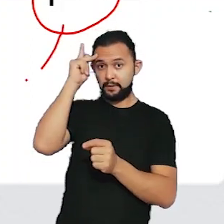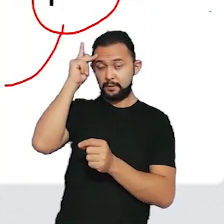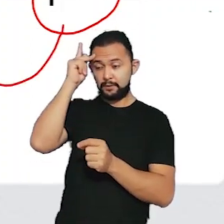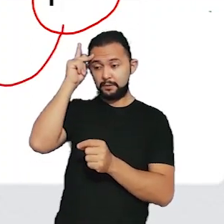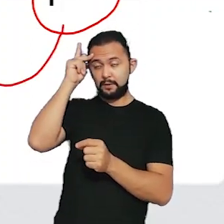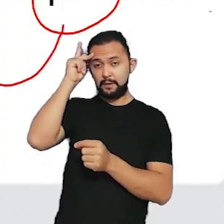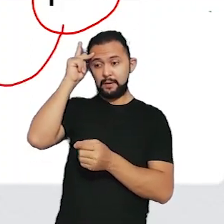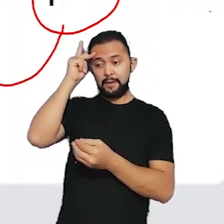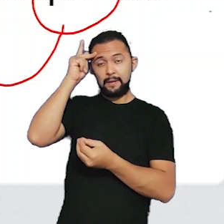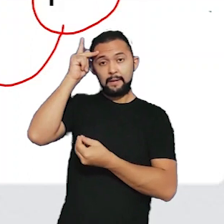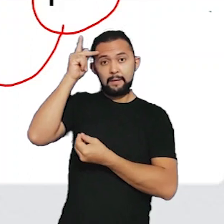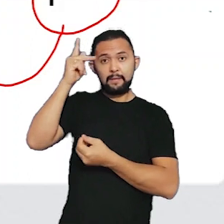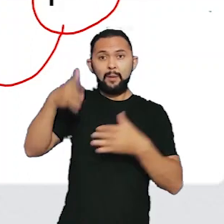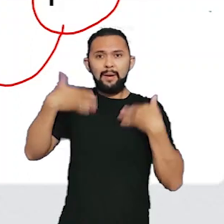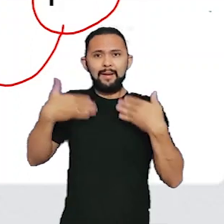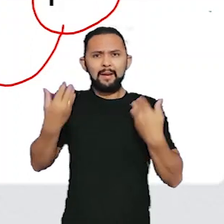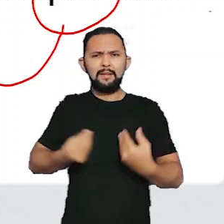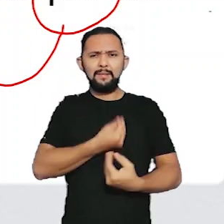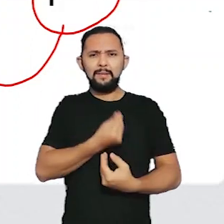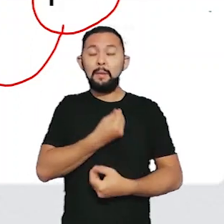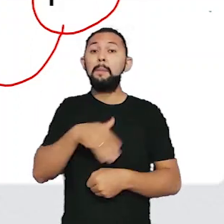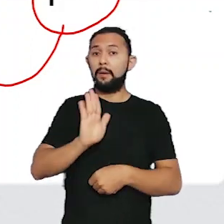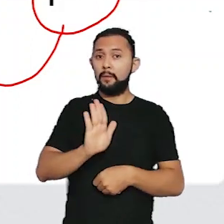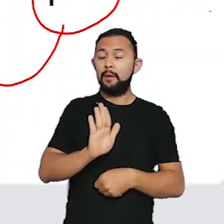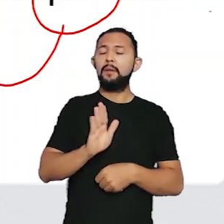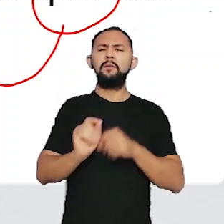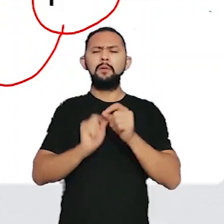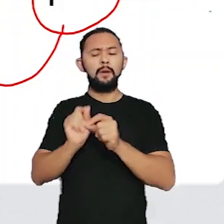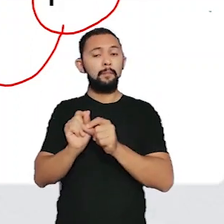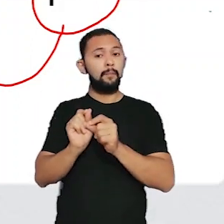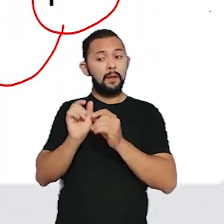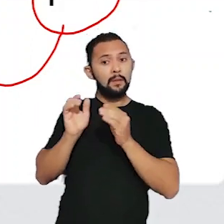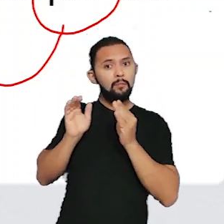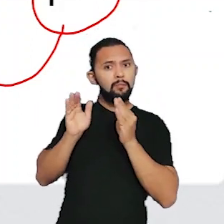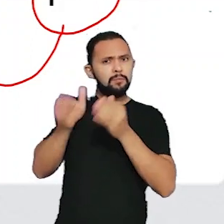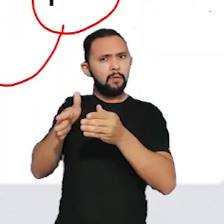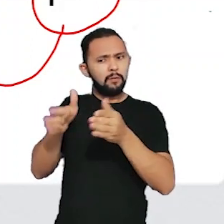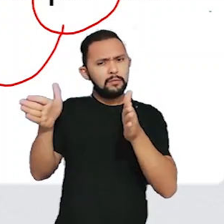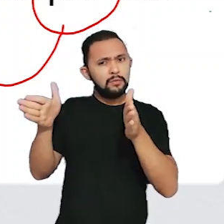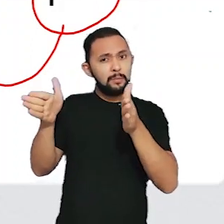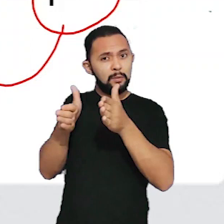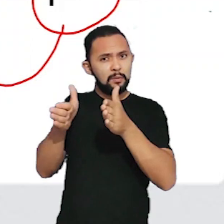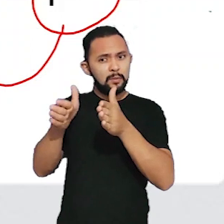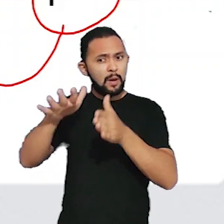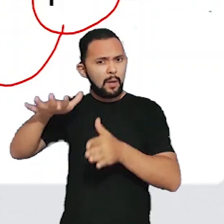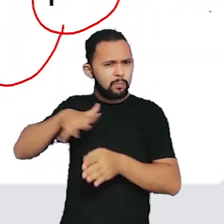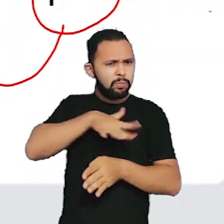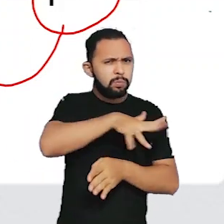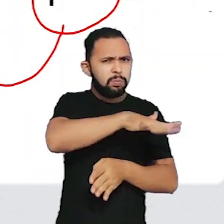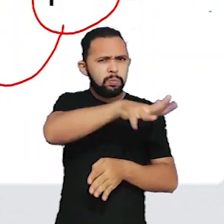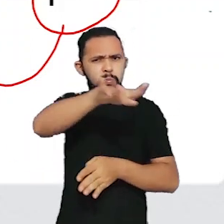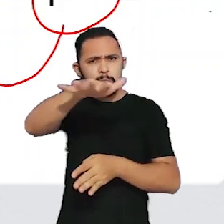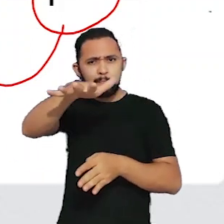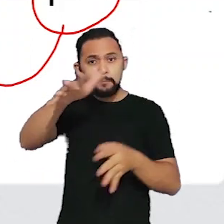restringindo o termo antecedente, pessoas. É como se eu tivesse esse grupo de pessoas e a metade das pessoas aqui